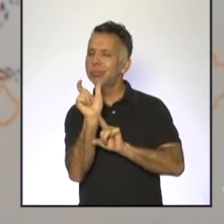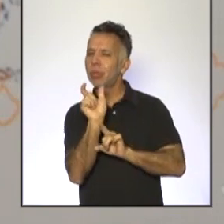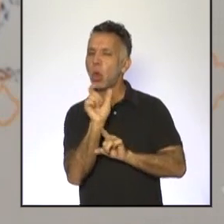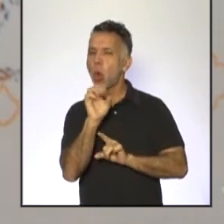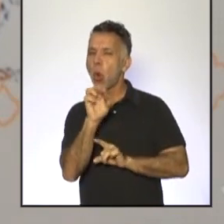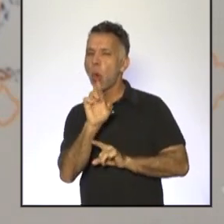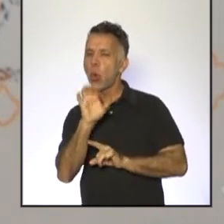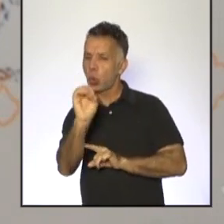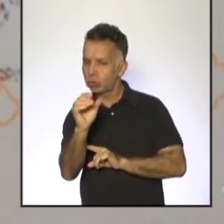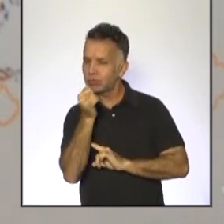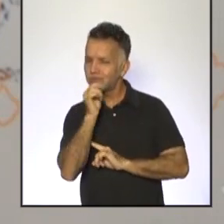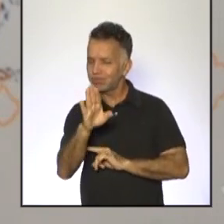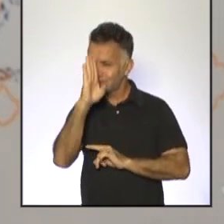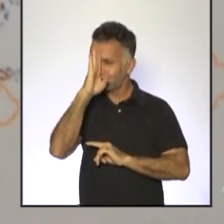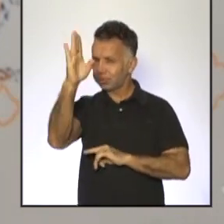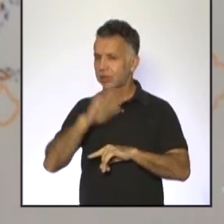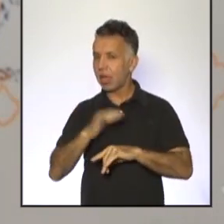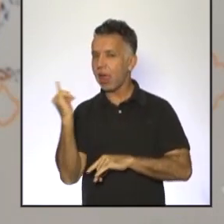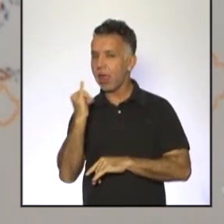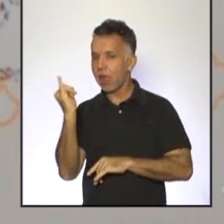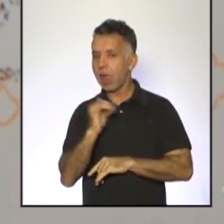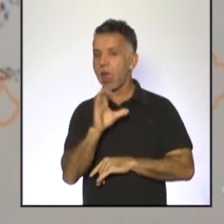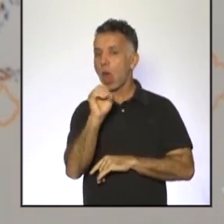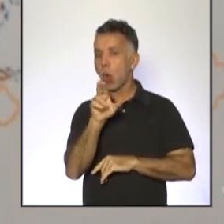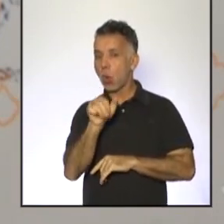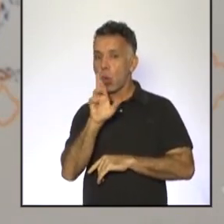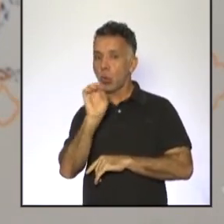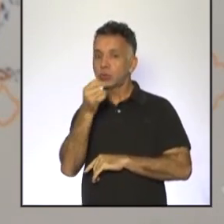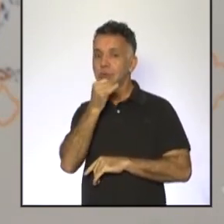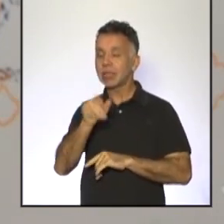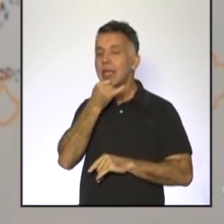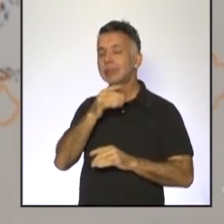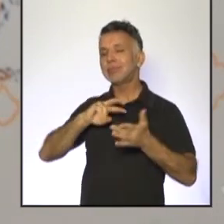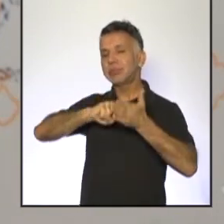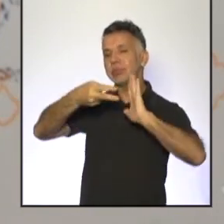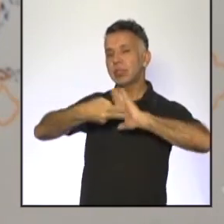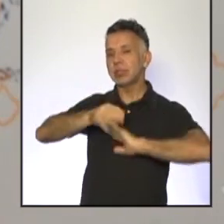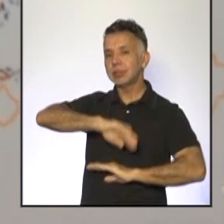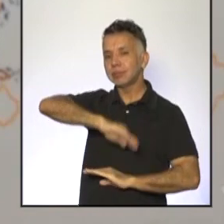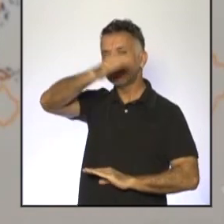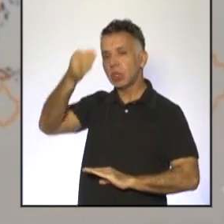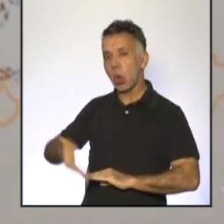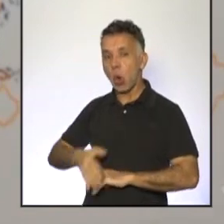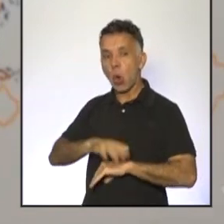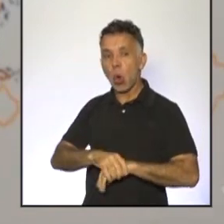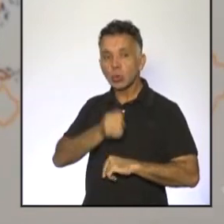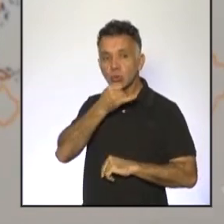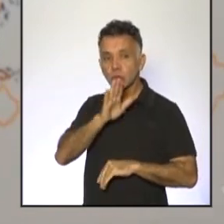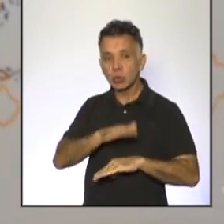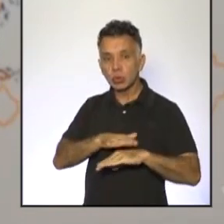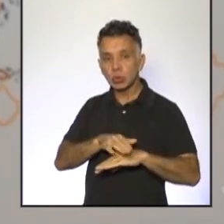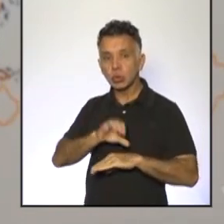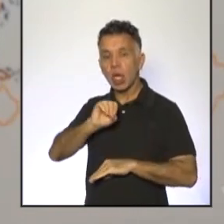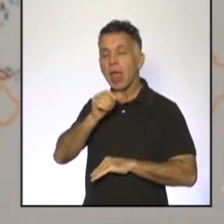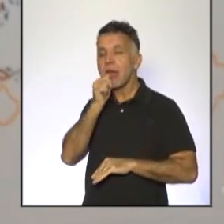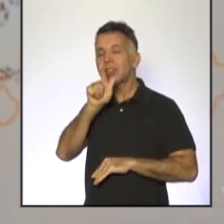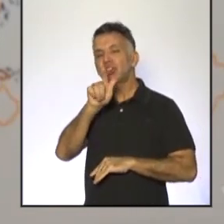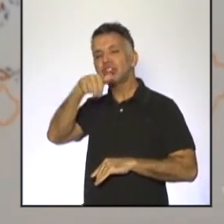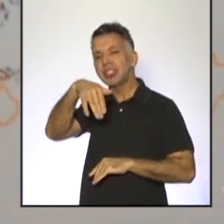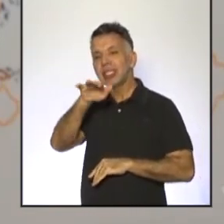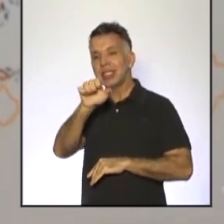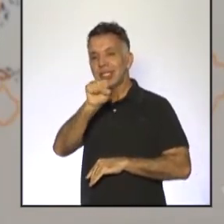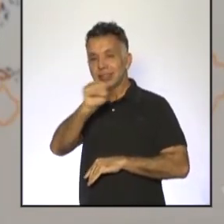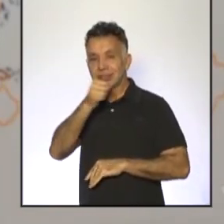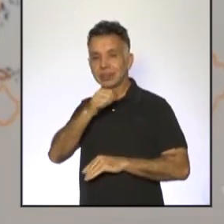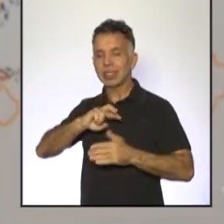algo muito importante. Oro corresponde à montanha. Então, orogênese é a gênese de